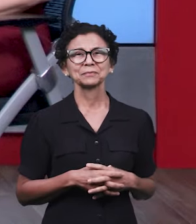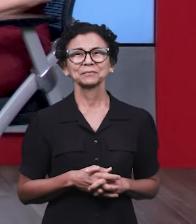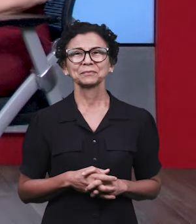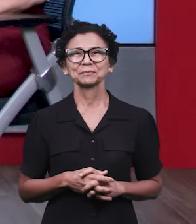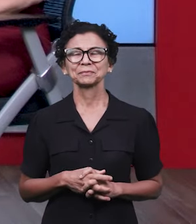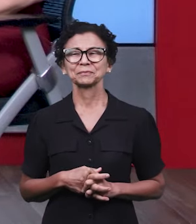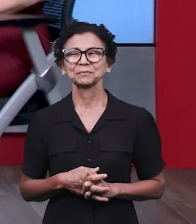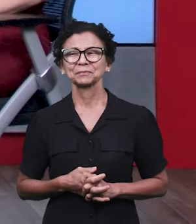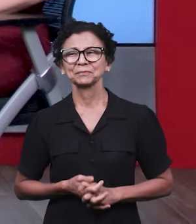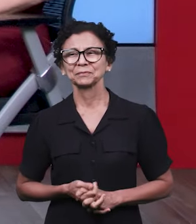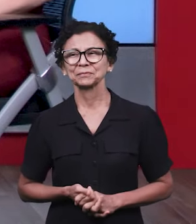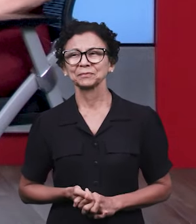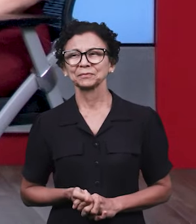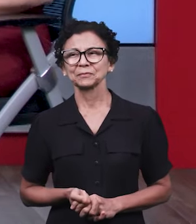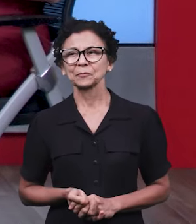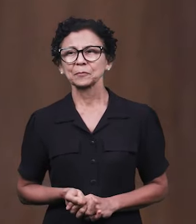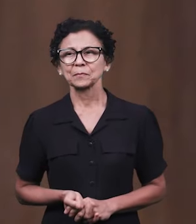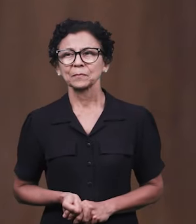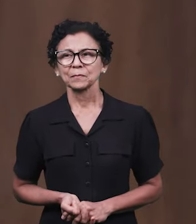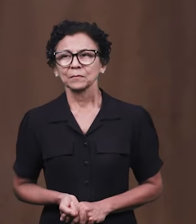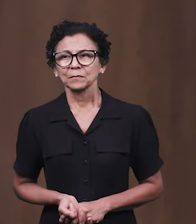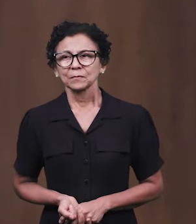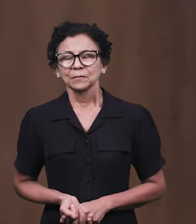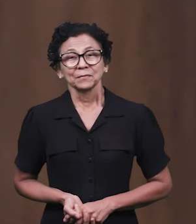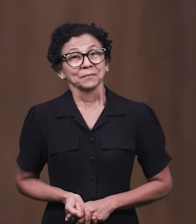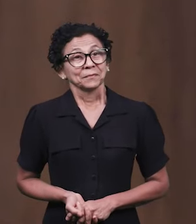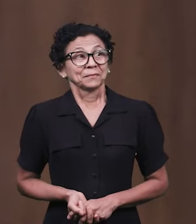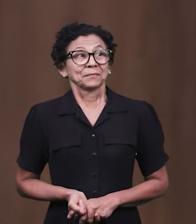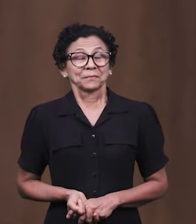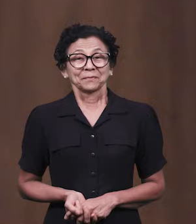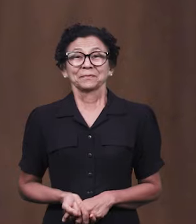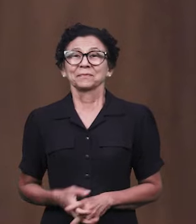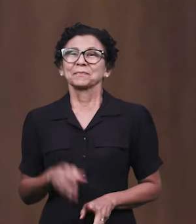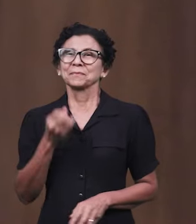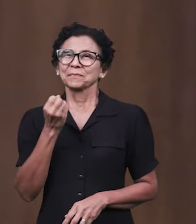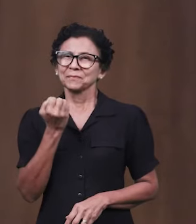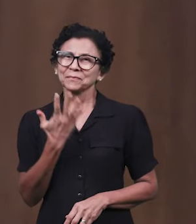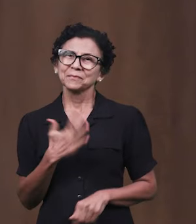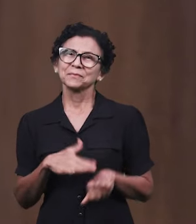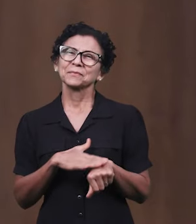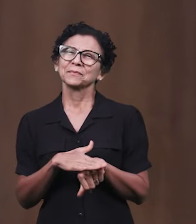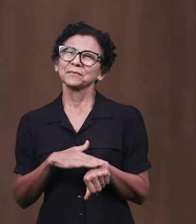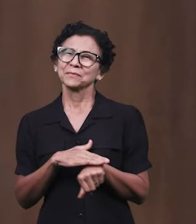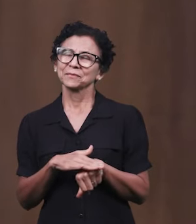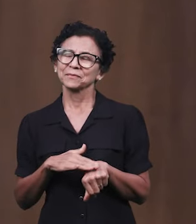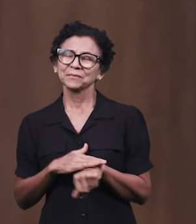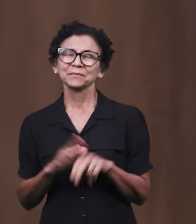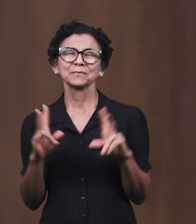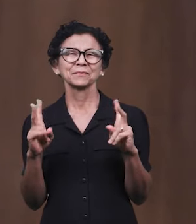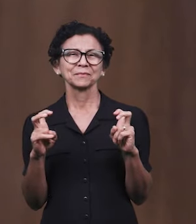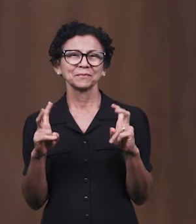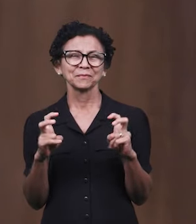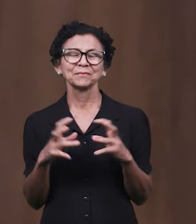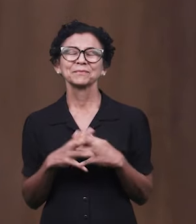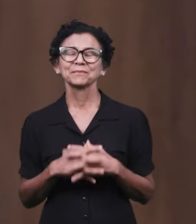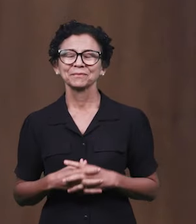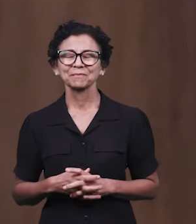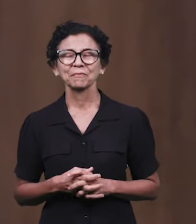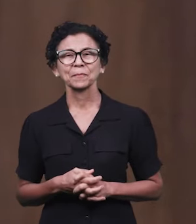frente. Amém. Né? Olha, nós passaríamos aqui, estenderíamos nosso horário para falar sobre esse assunto tão